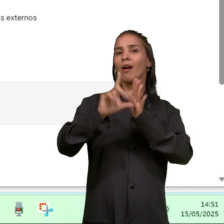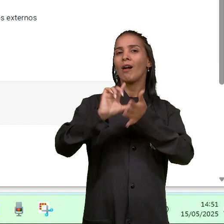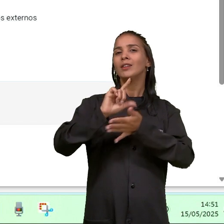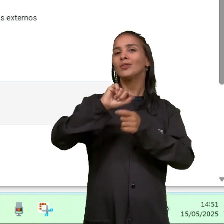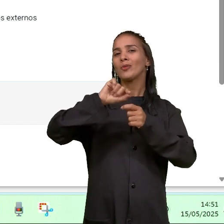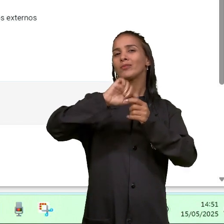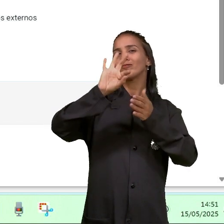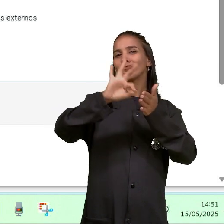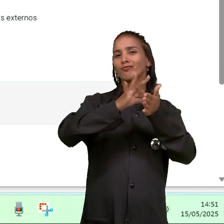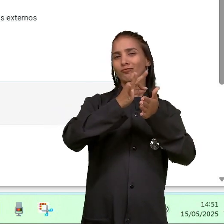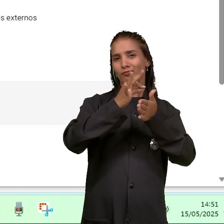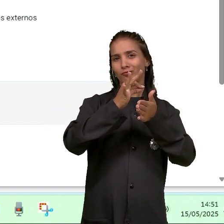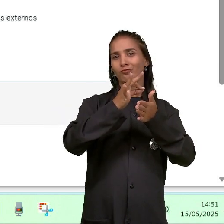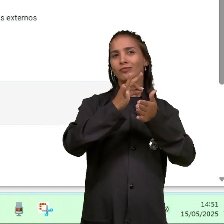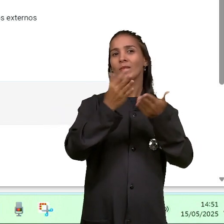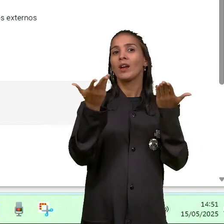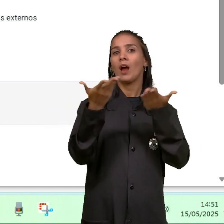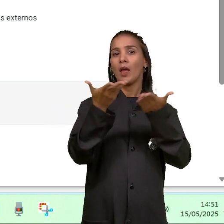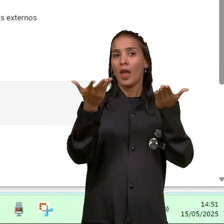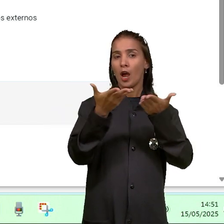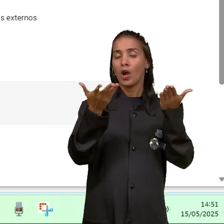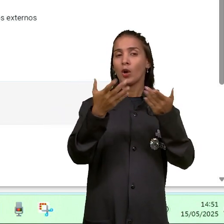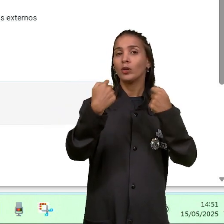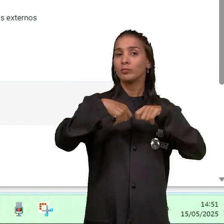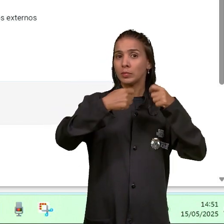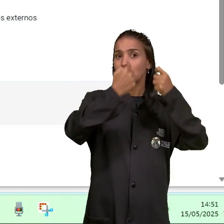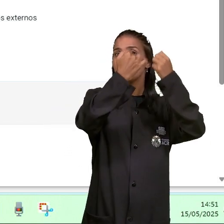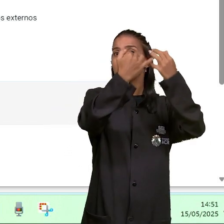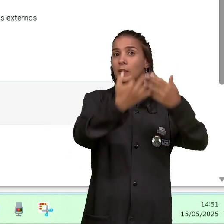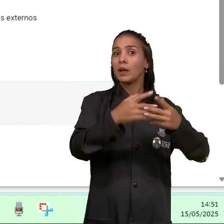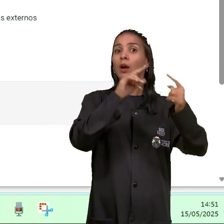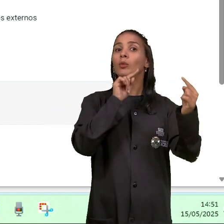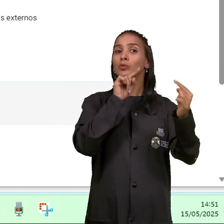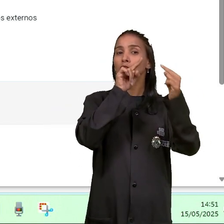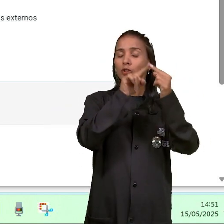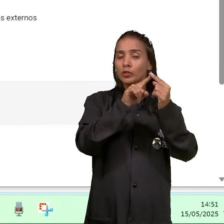eu posso colocar um motivo, tá? Envio de processo, por exemplo.